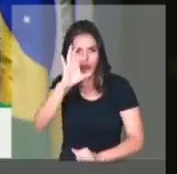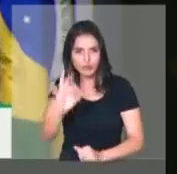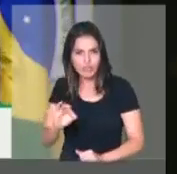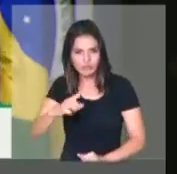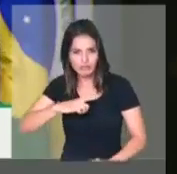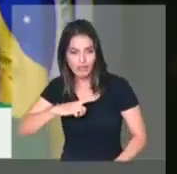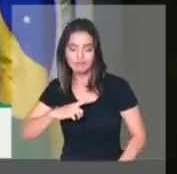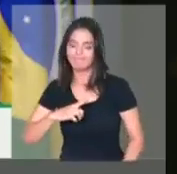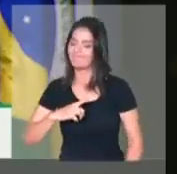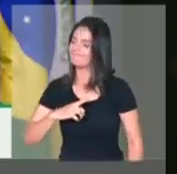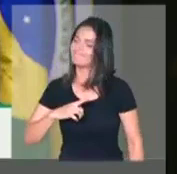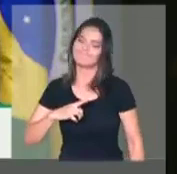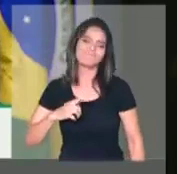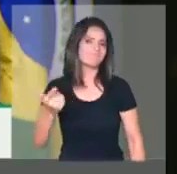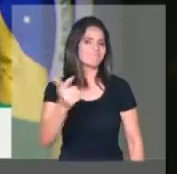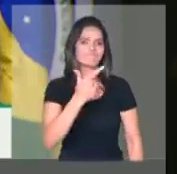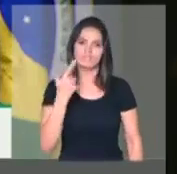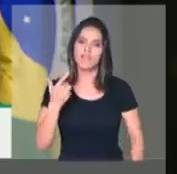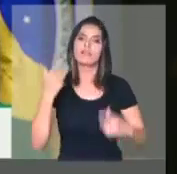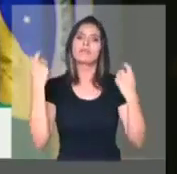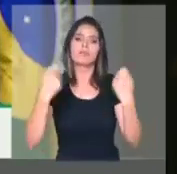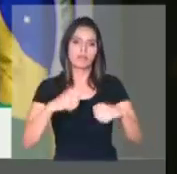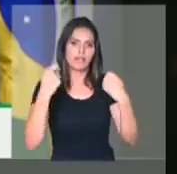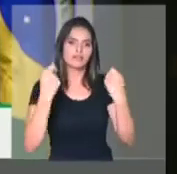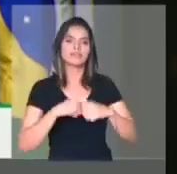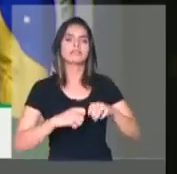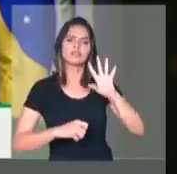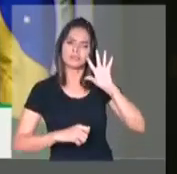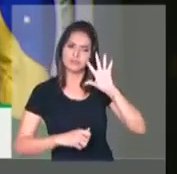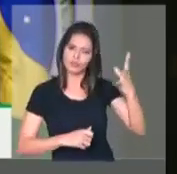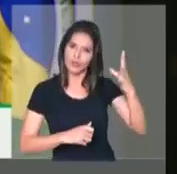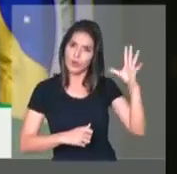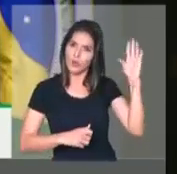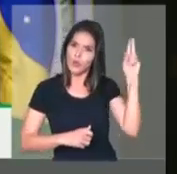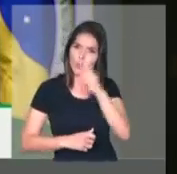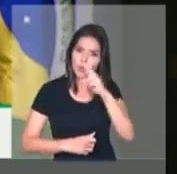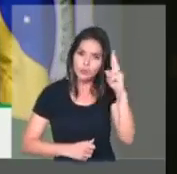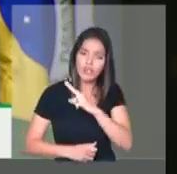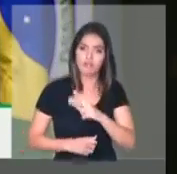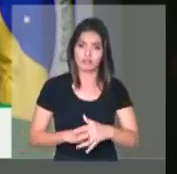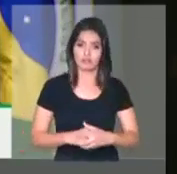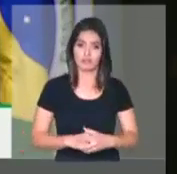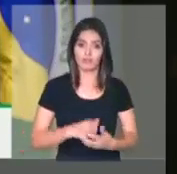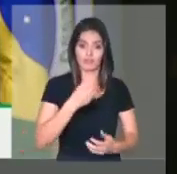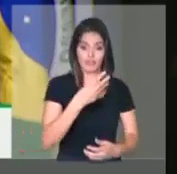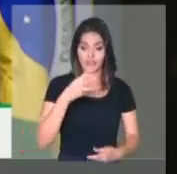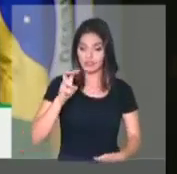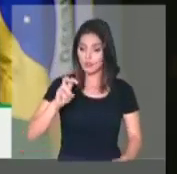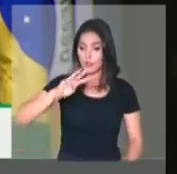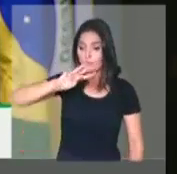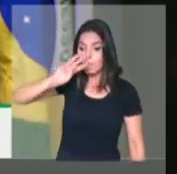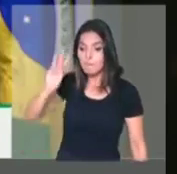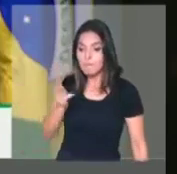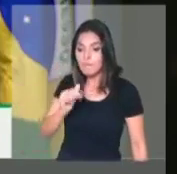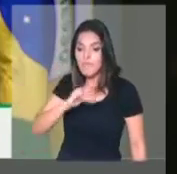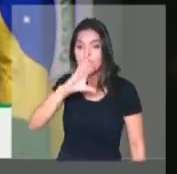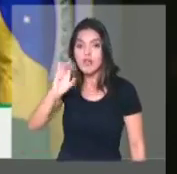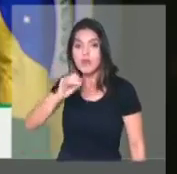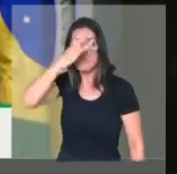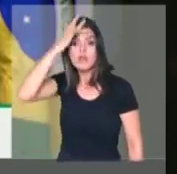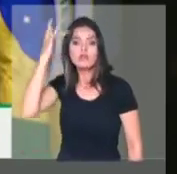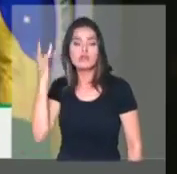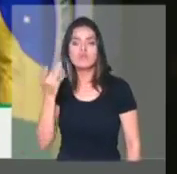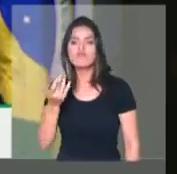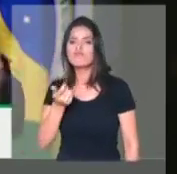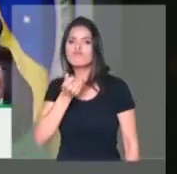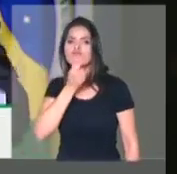respostas urgentes que precisam ser dadas nesse setor. Mais de 35 milhões de brasileiros